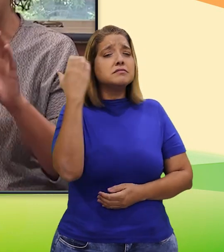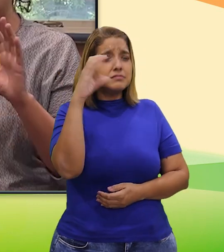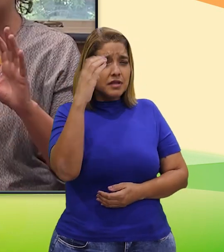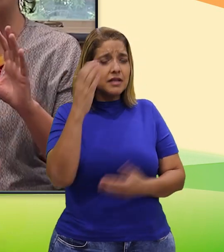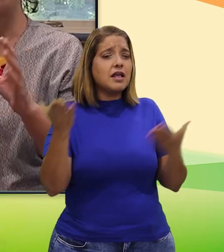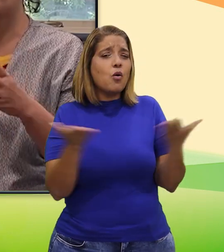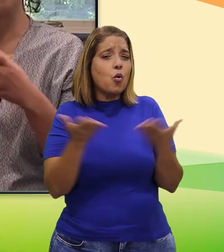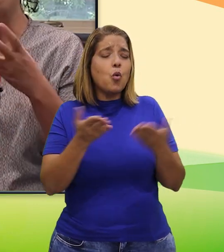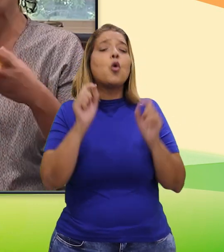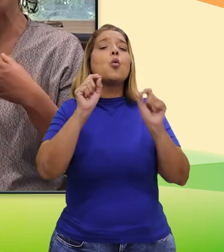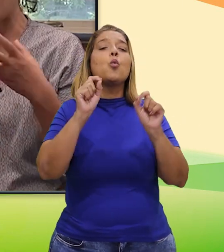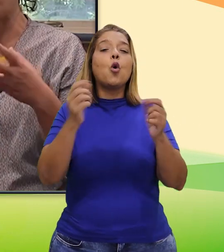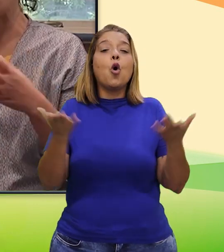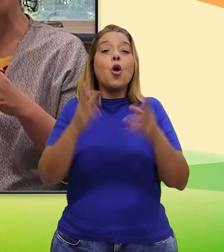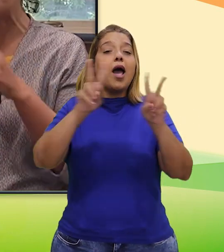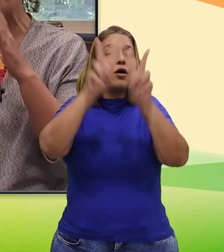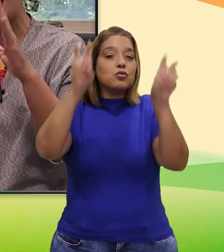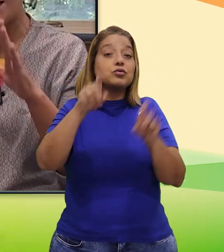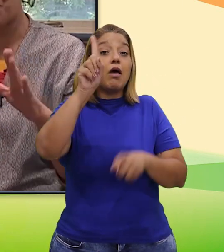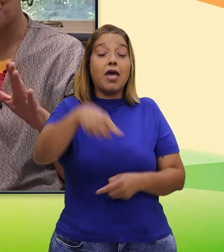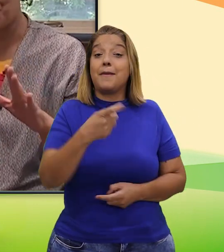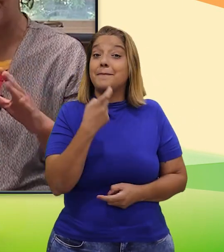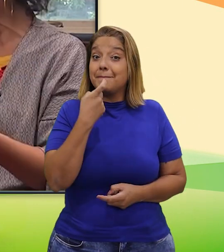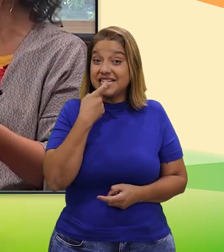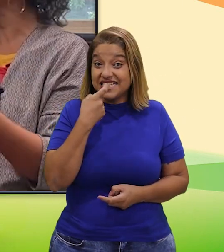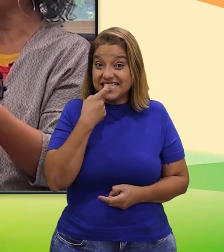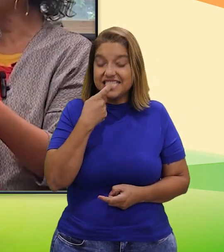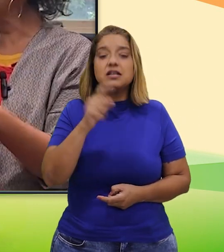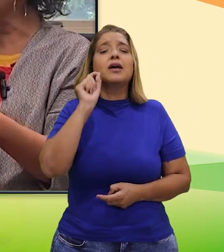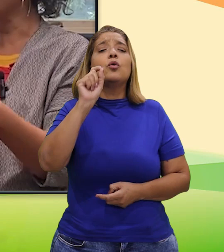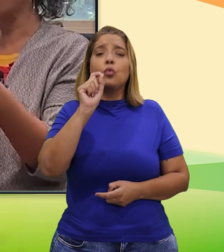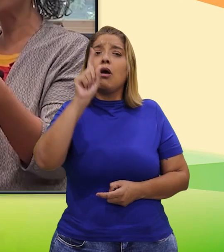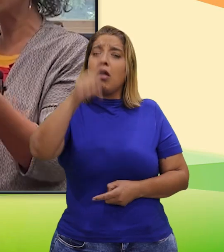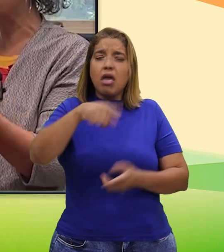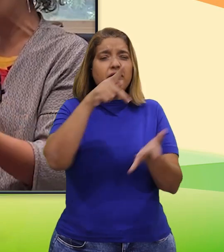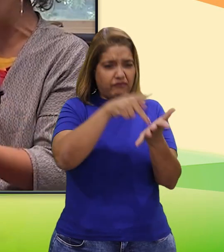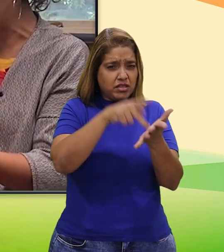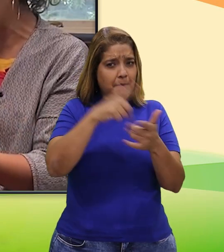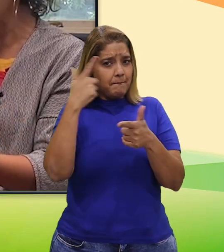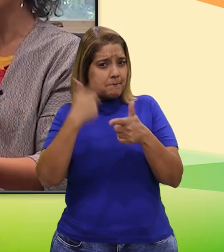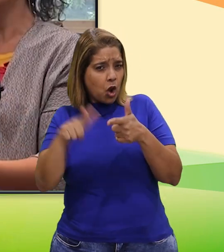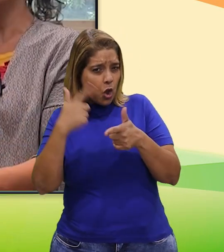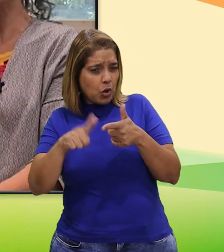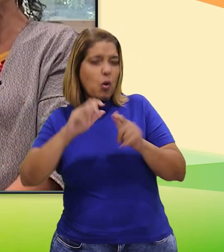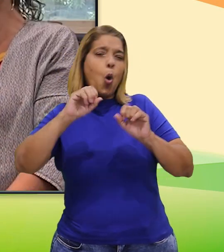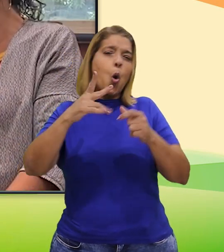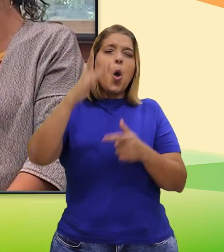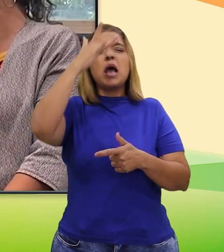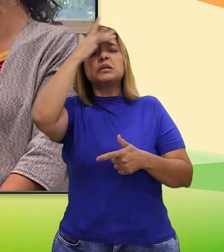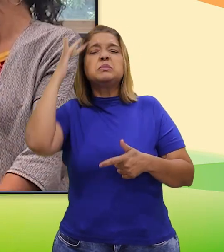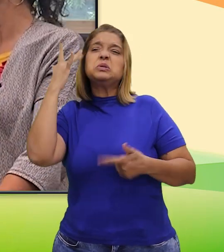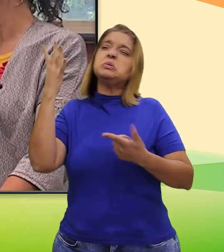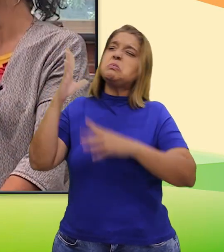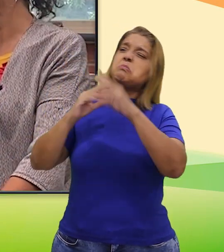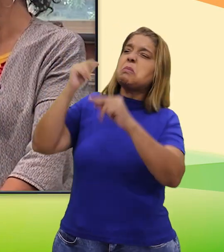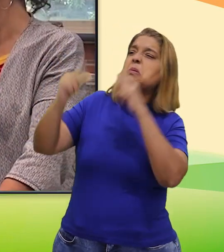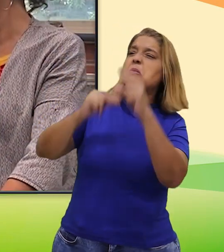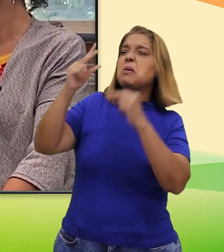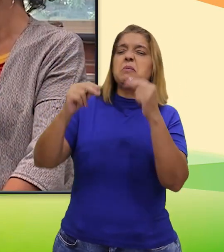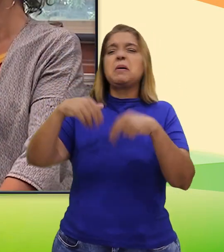ciência, o nosso papo é sobre plástico. É verdade mesmo? É um problema ou é